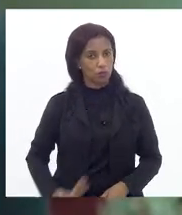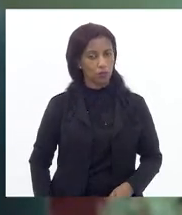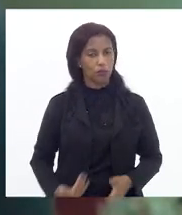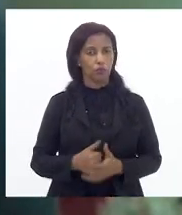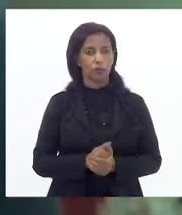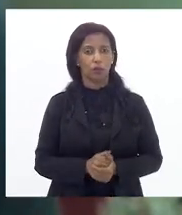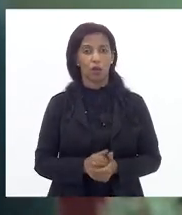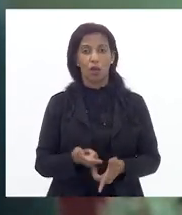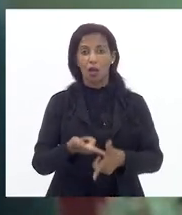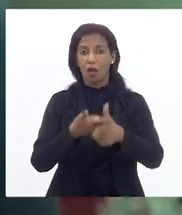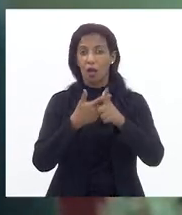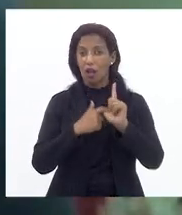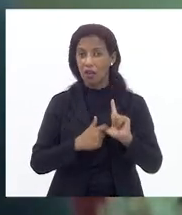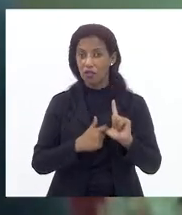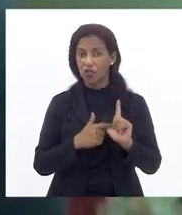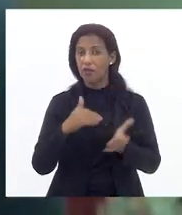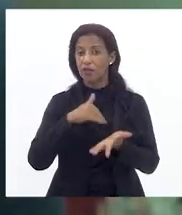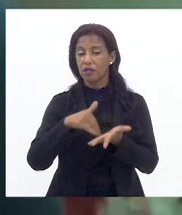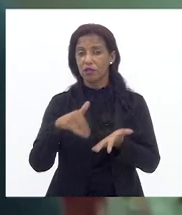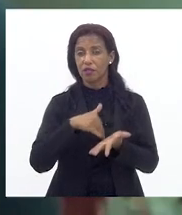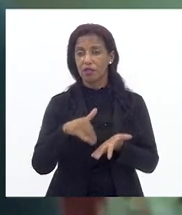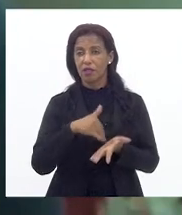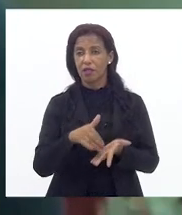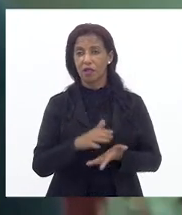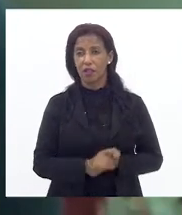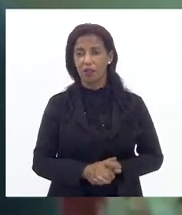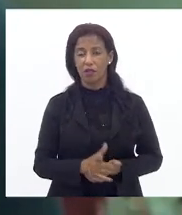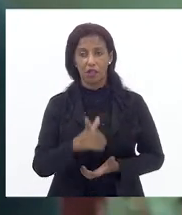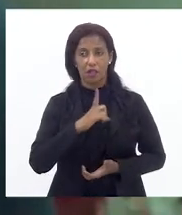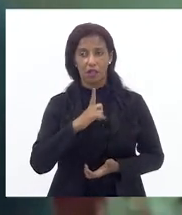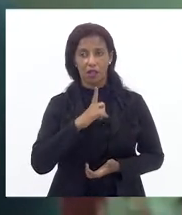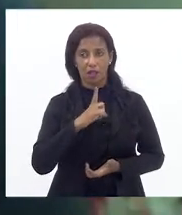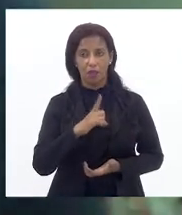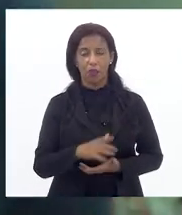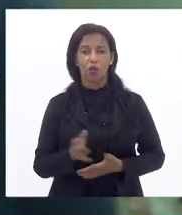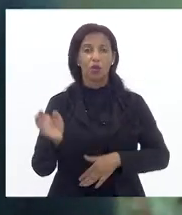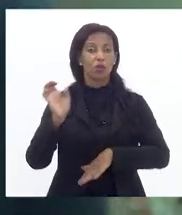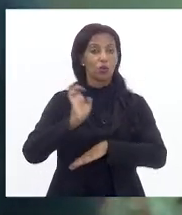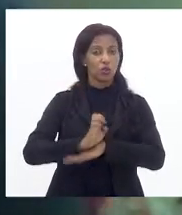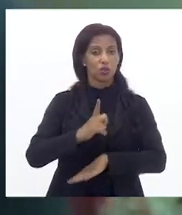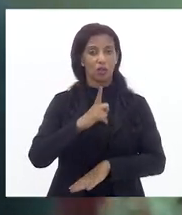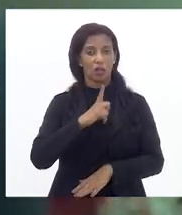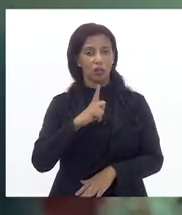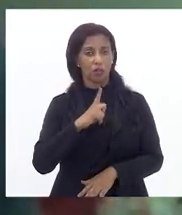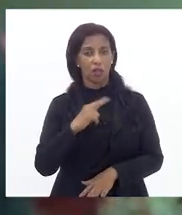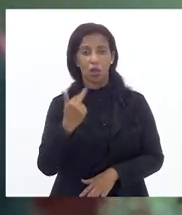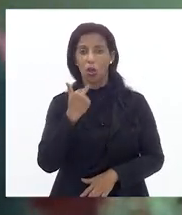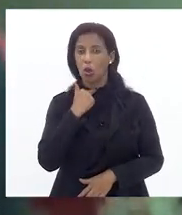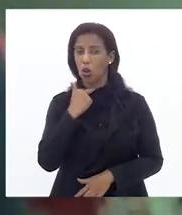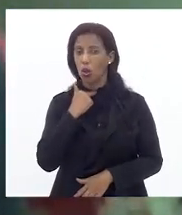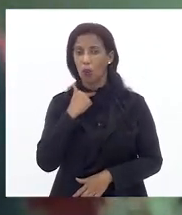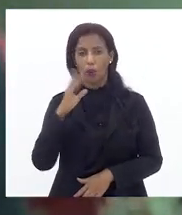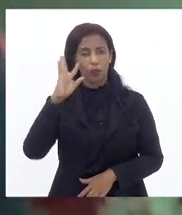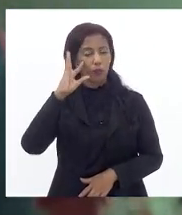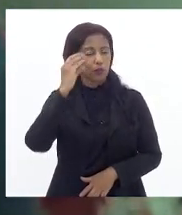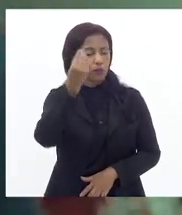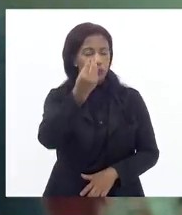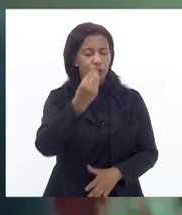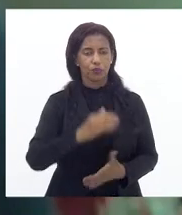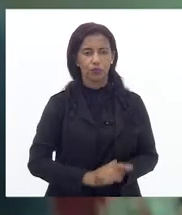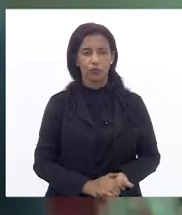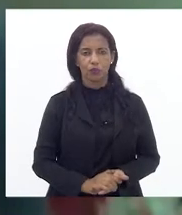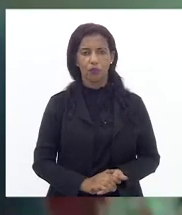a dívida a ciência que temos que o Estado tem não pode ser resolvida através